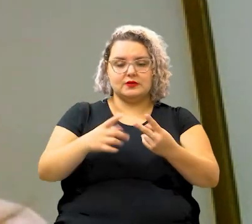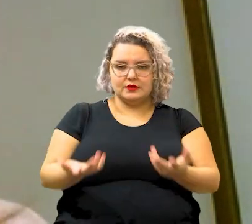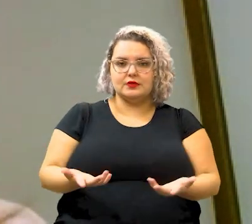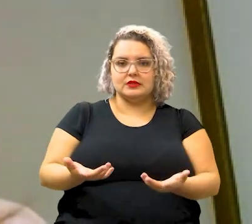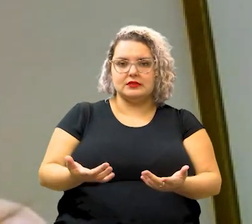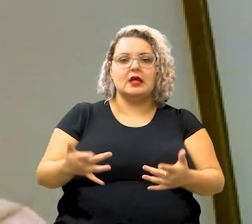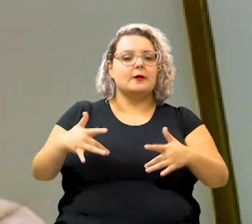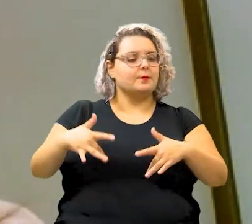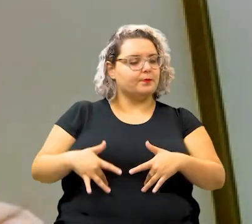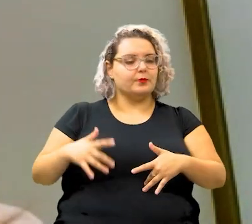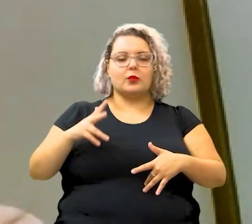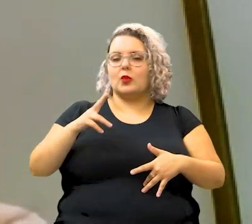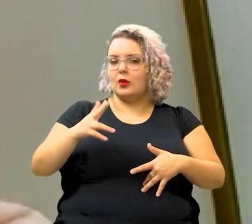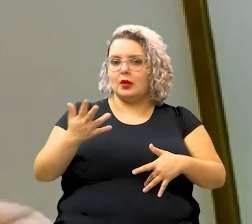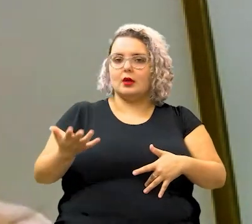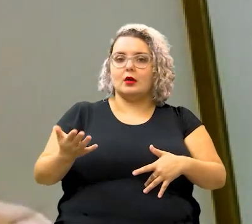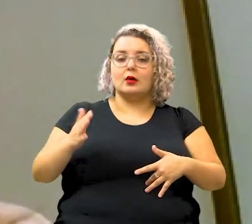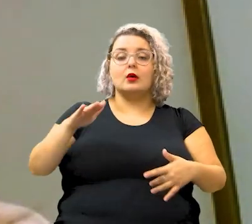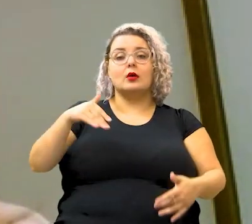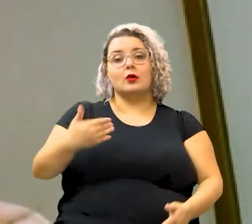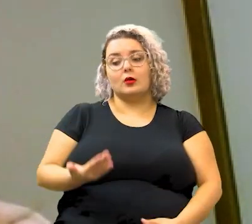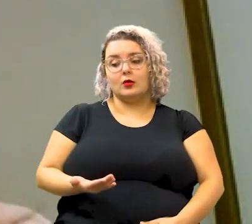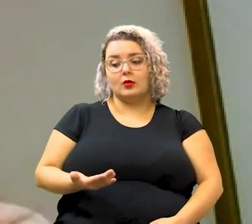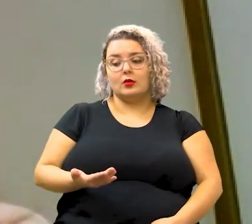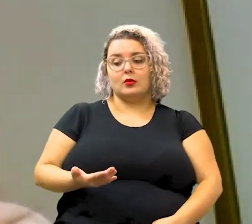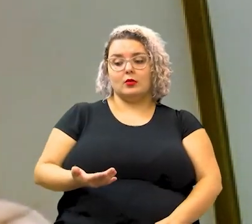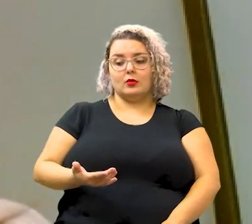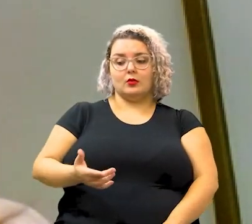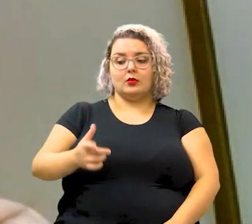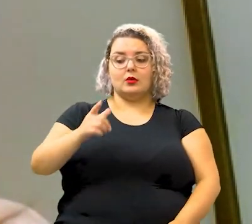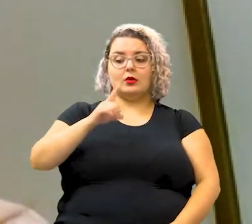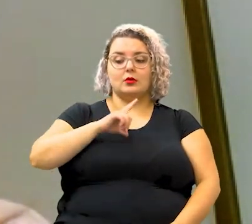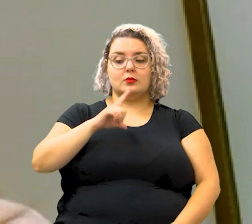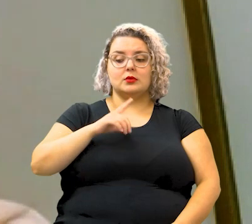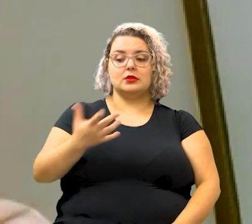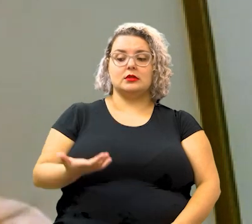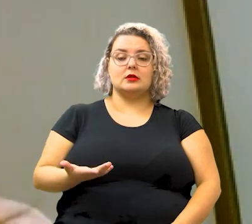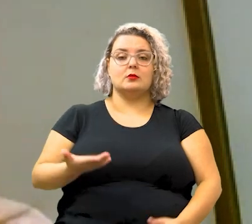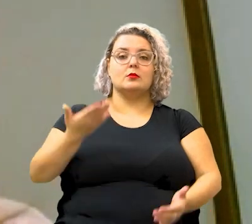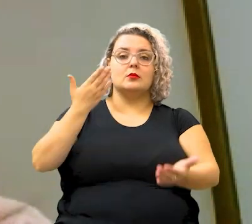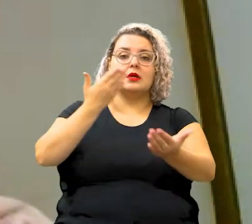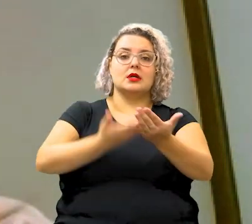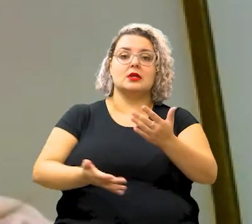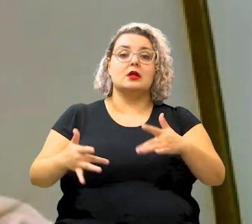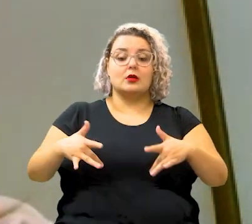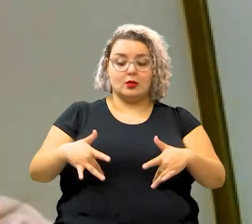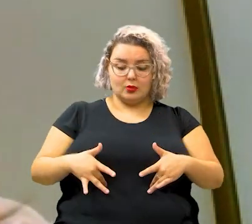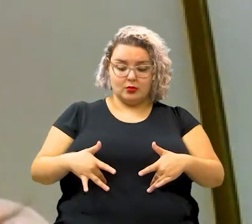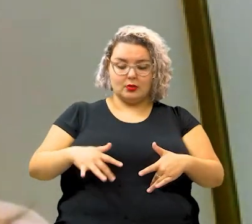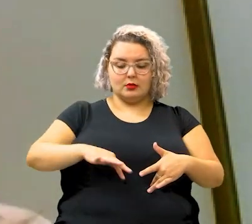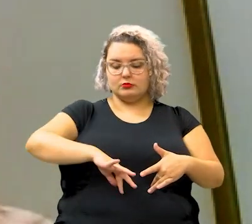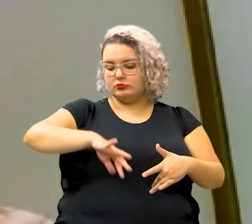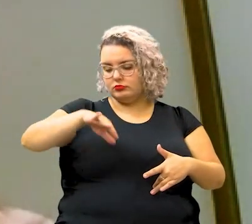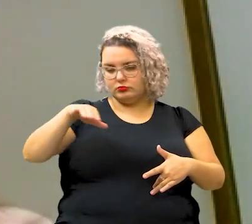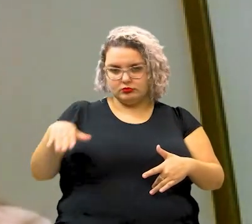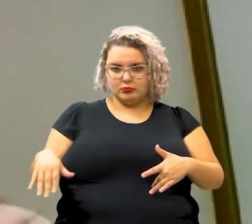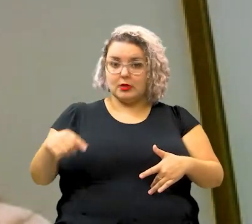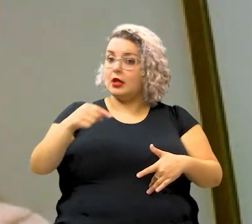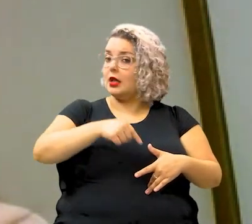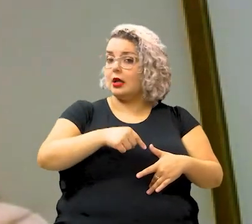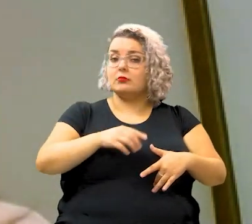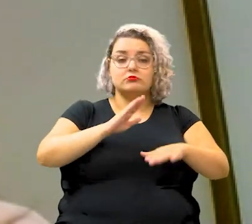rim também é uma situação assim. Quando a gente tem problema em um, a gente pode perder um rim e deixar com que o